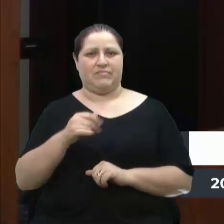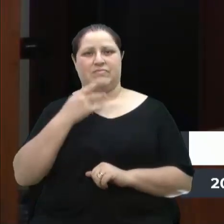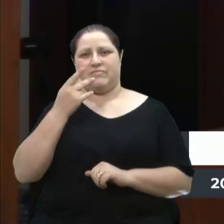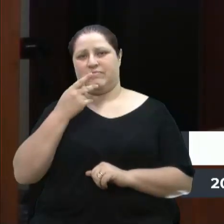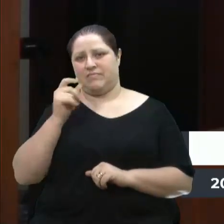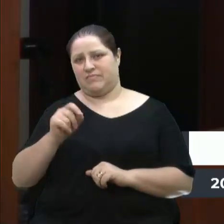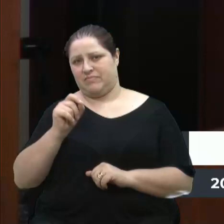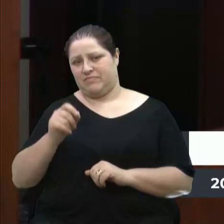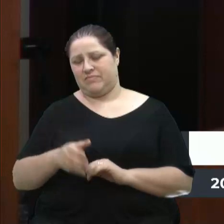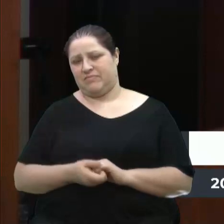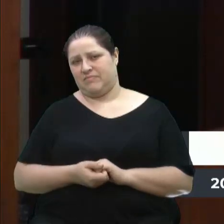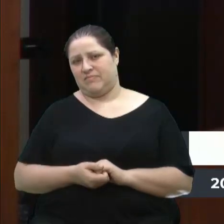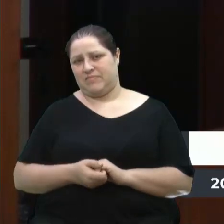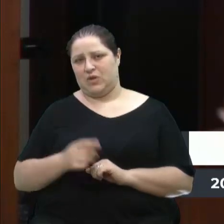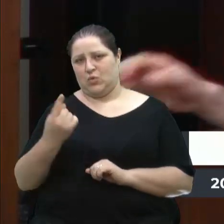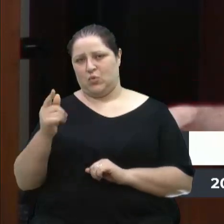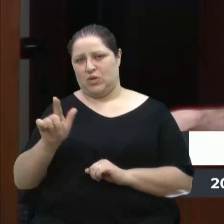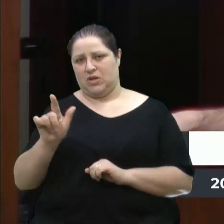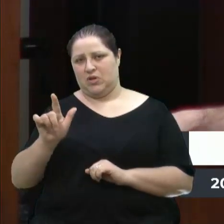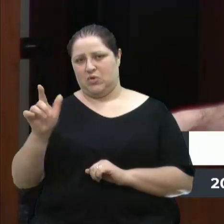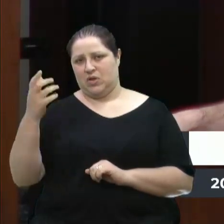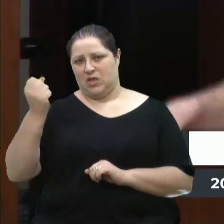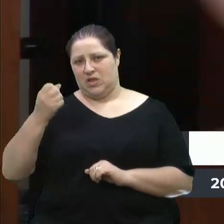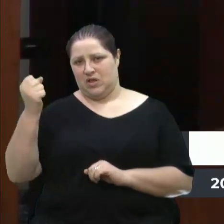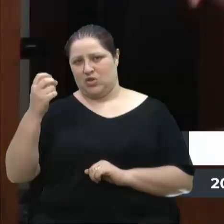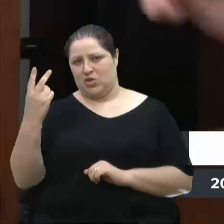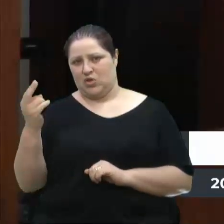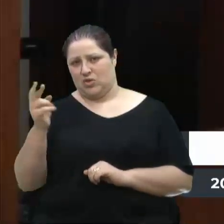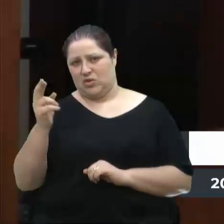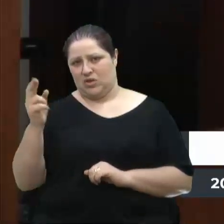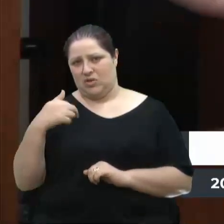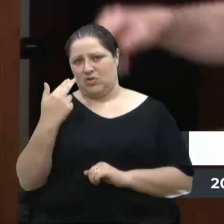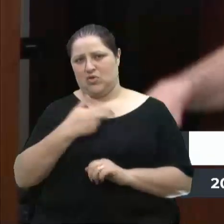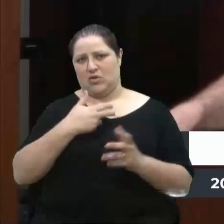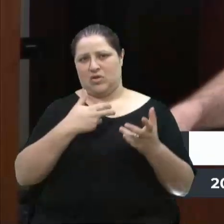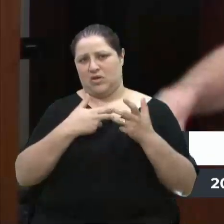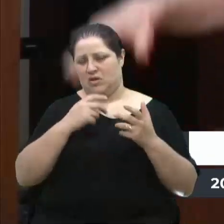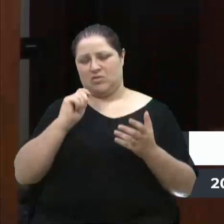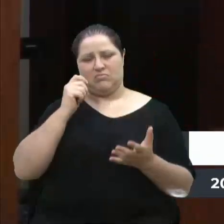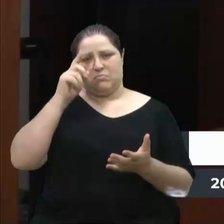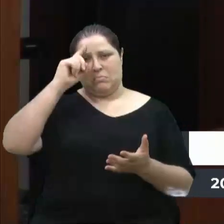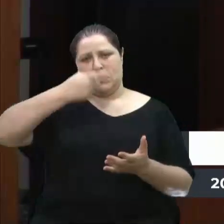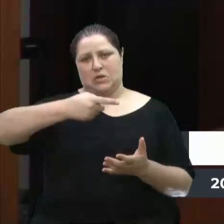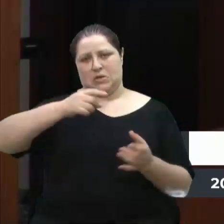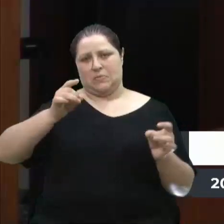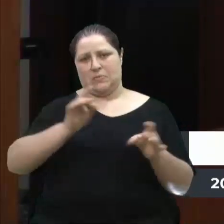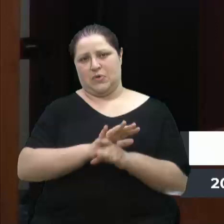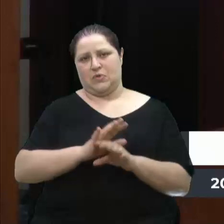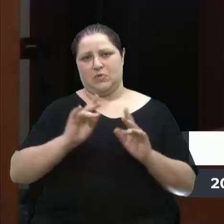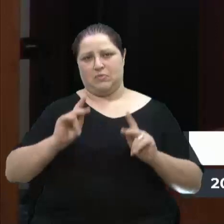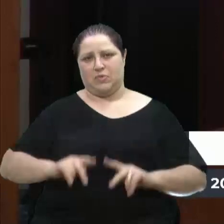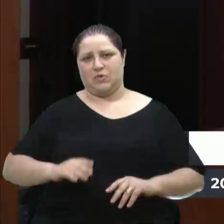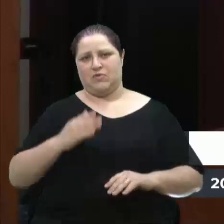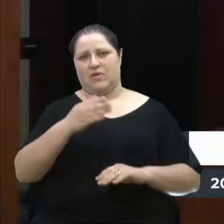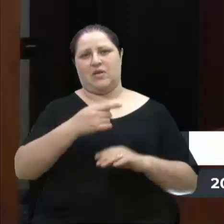dizer que 1 litro de leite custa R$2 e é assim que a gente quer e está definido. As pessoas vão lá para o